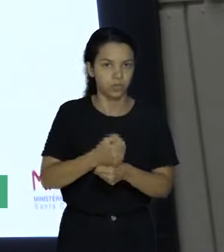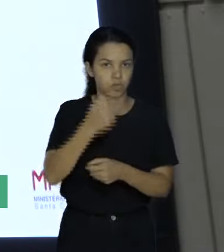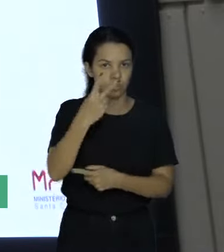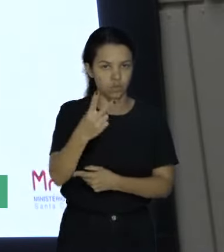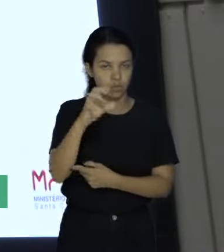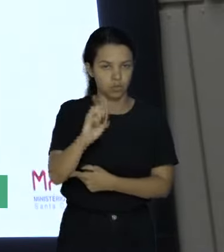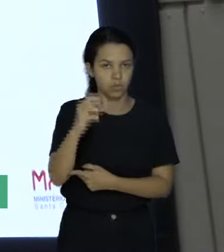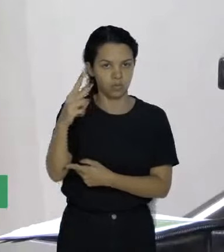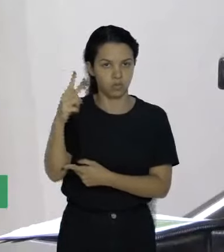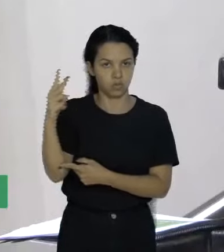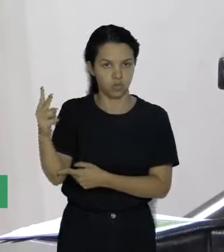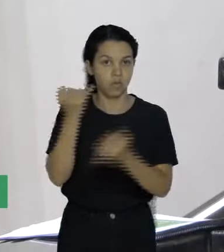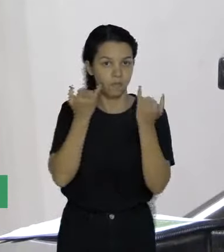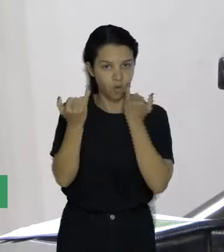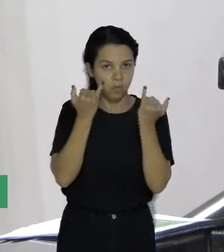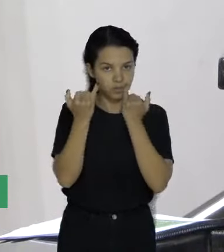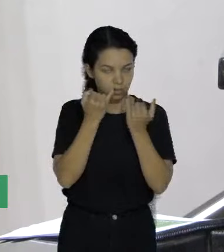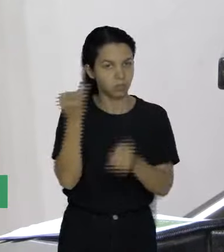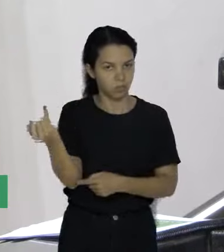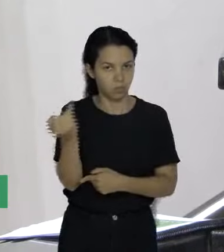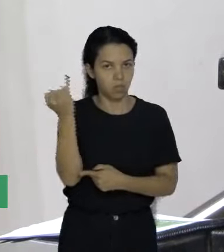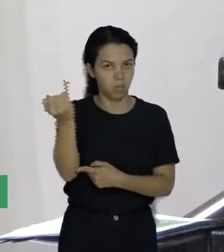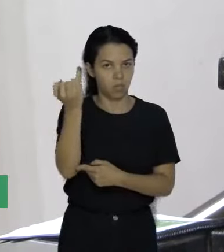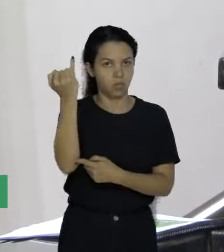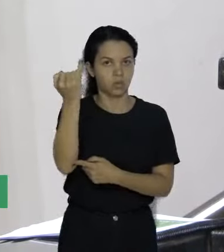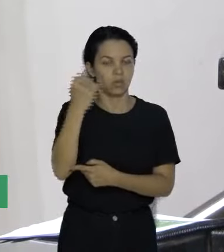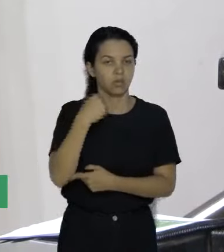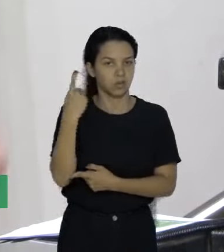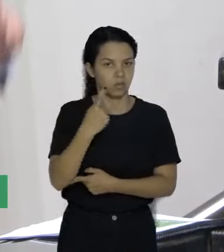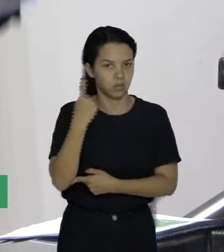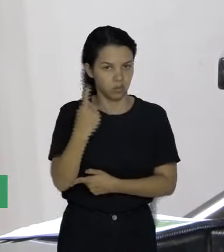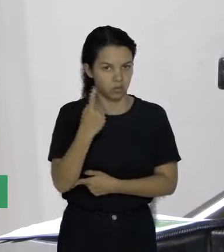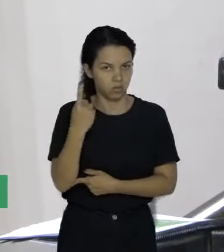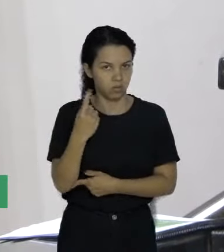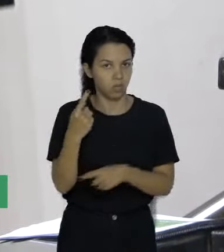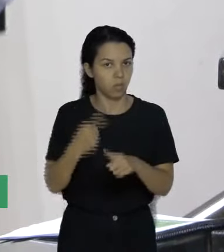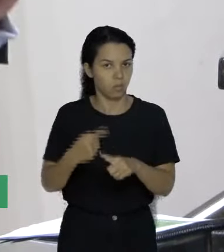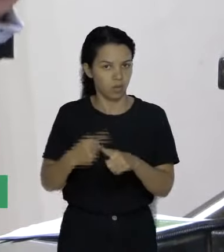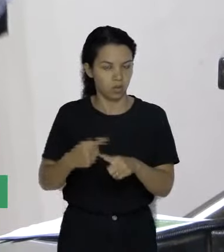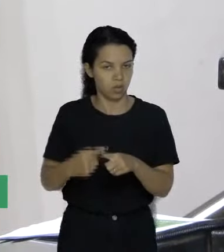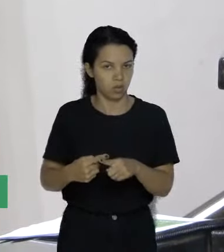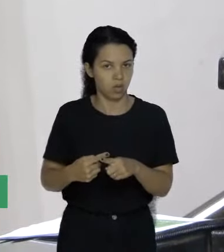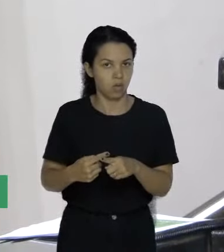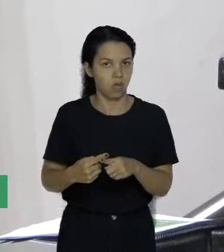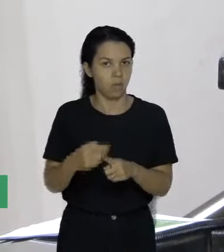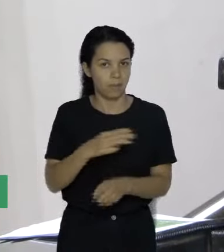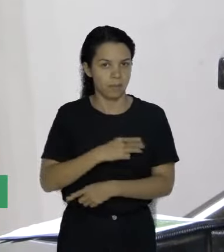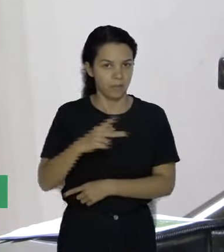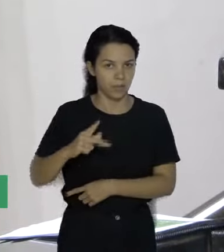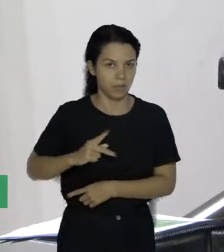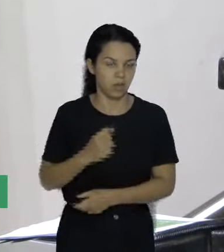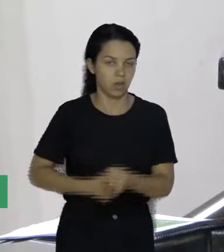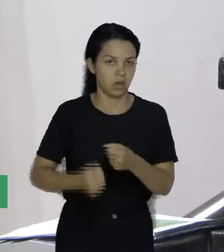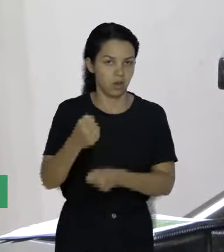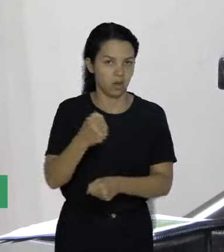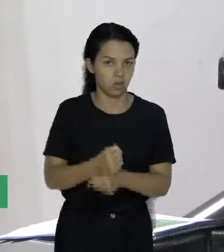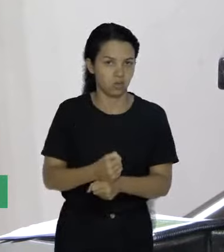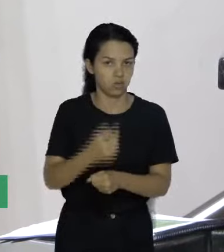essa informação é muito relevante Deputado Sérgio porque ministério público no ano de 2022